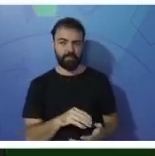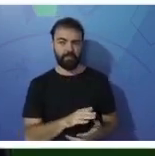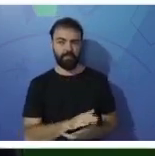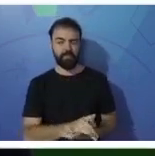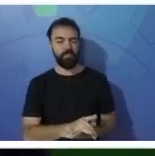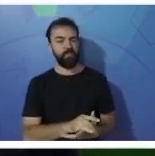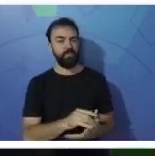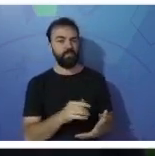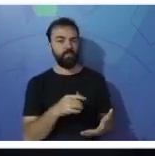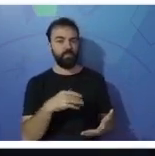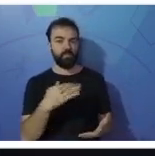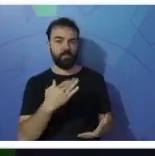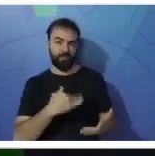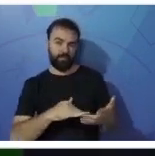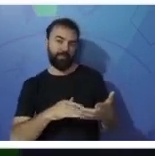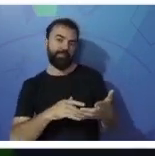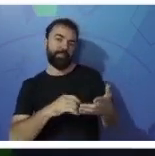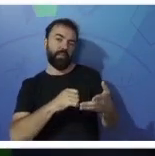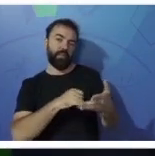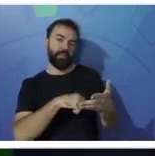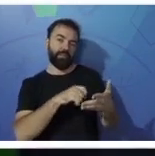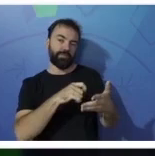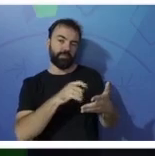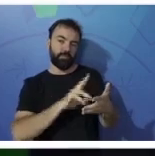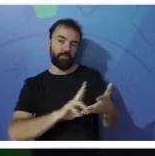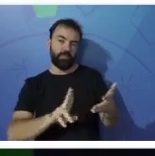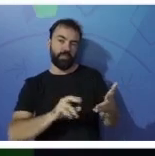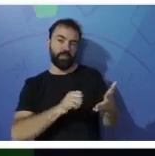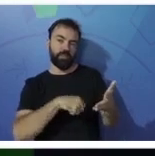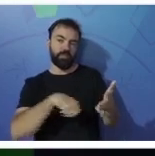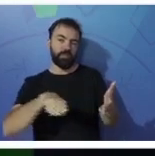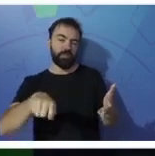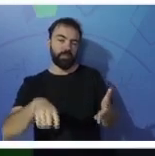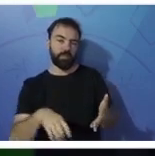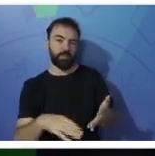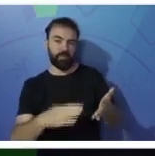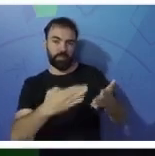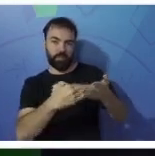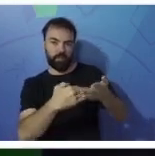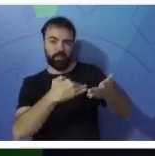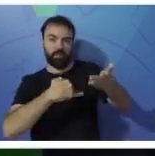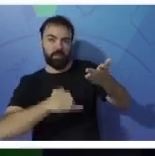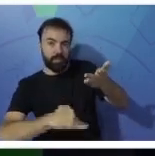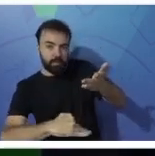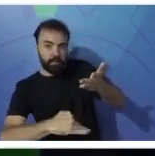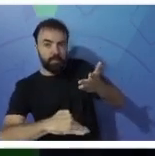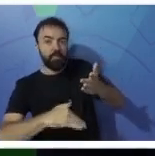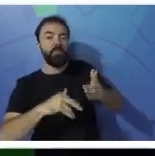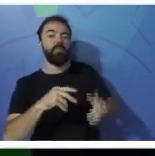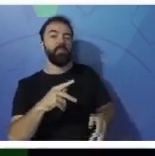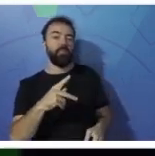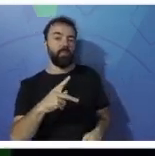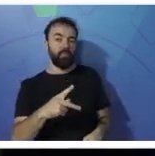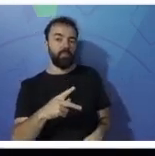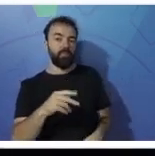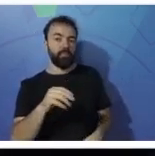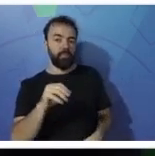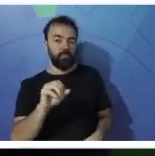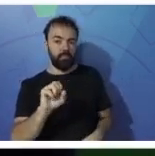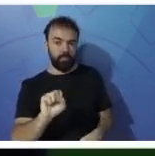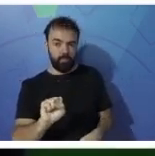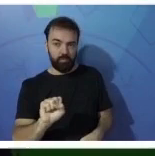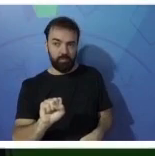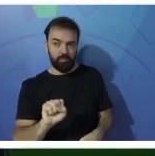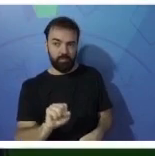após sua assinatura, ele acrescenta um pós-escrito, como nós falamos. Foi o que fez o